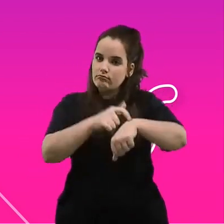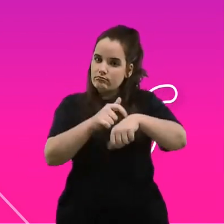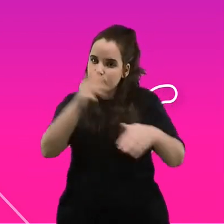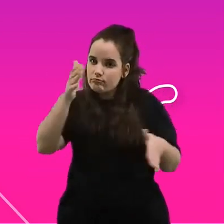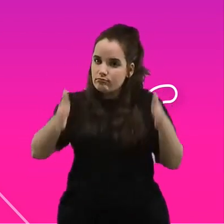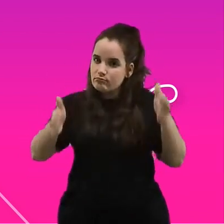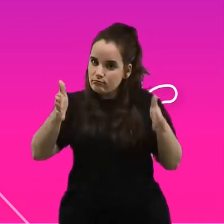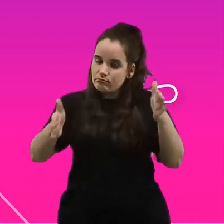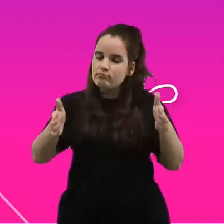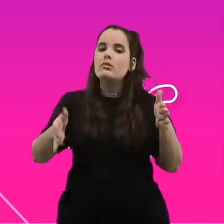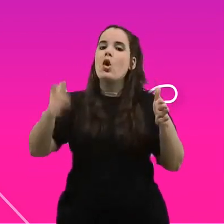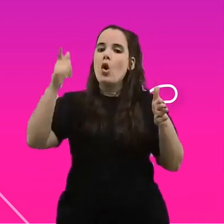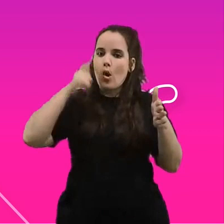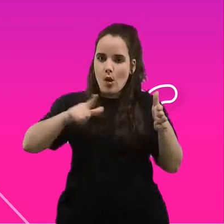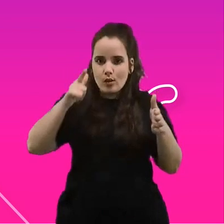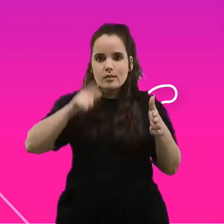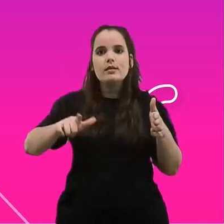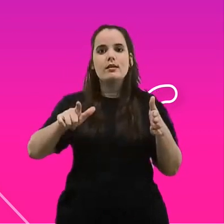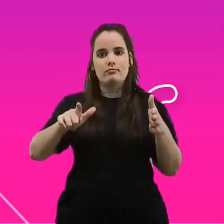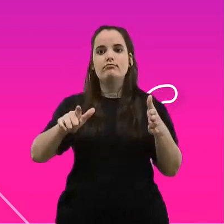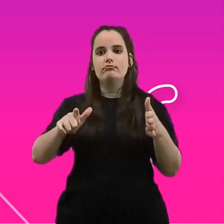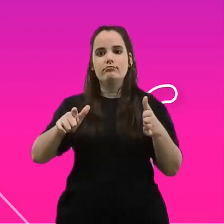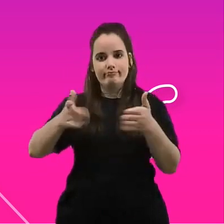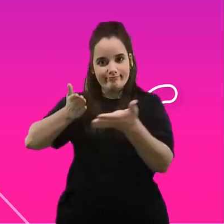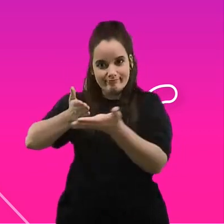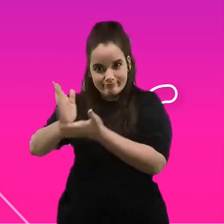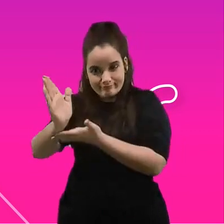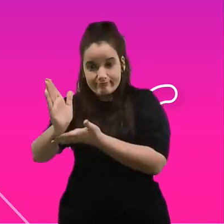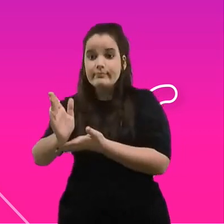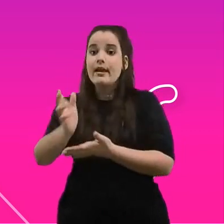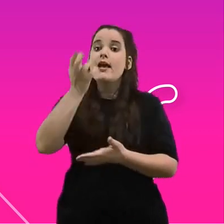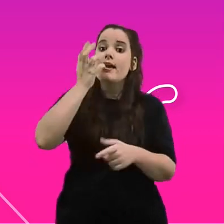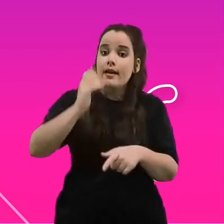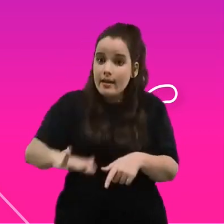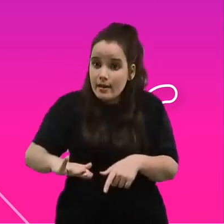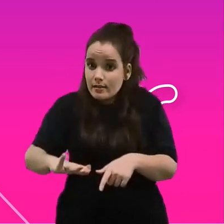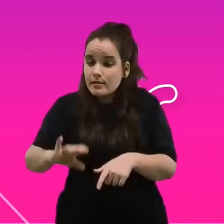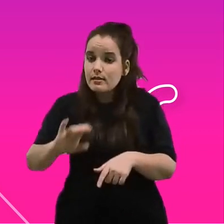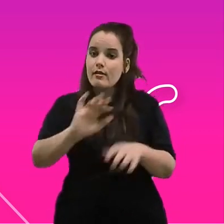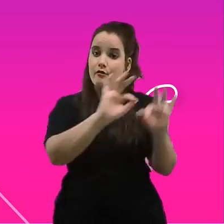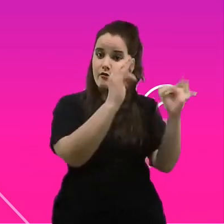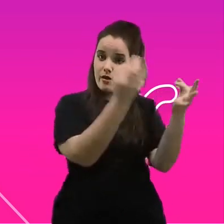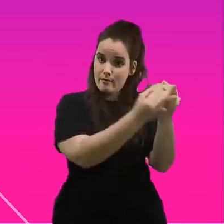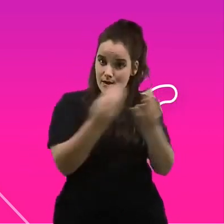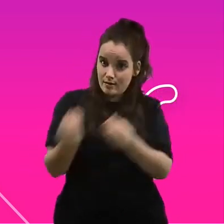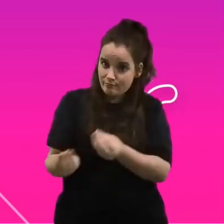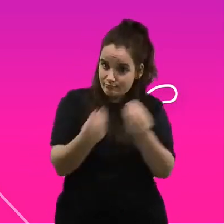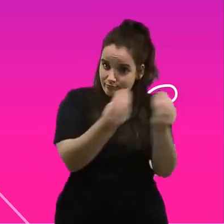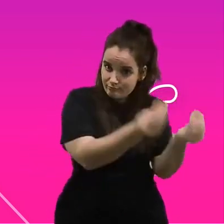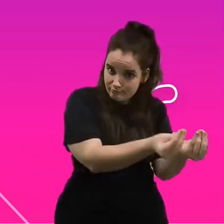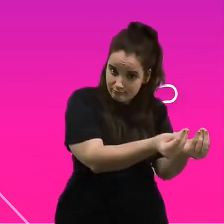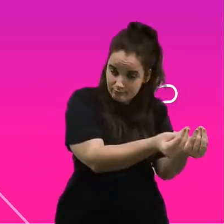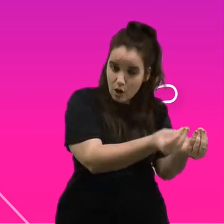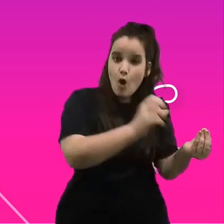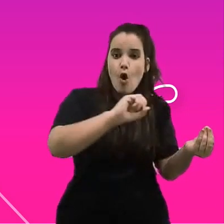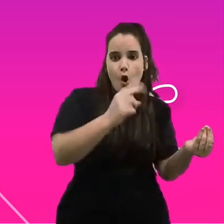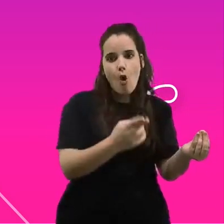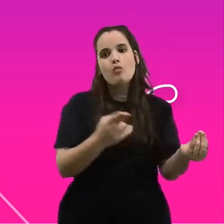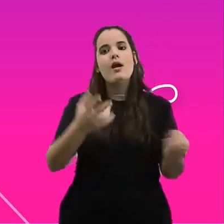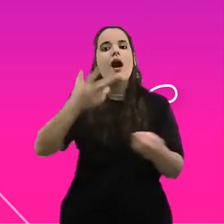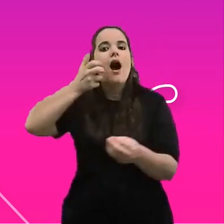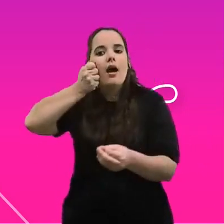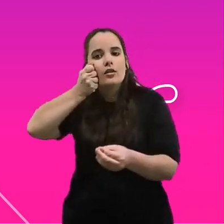seu desfecho e a criança seja ou devolvida para a família ou seja encaminhada para adoção.